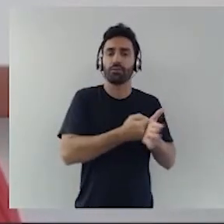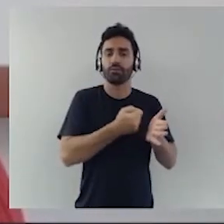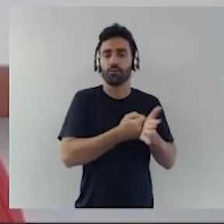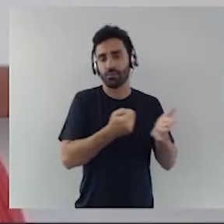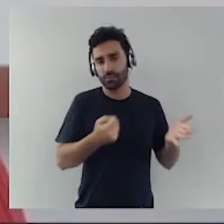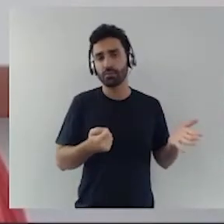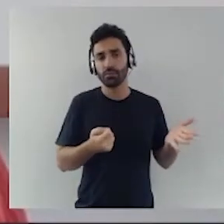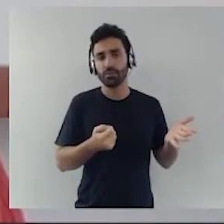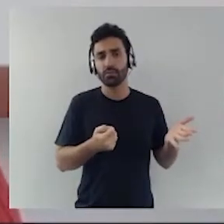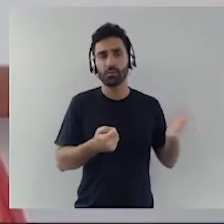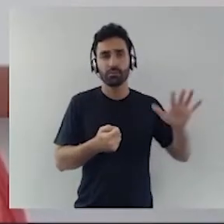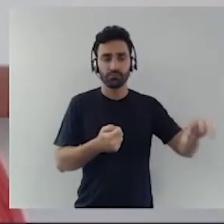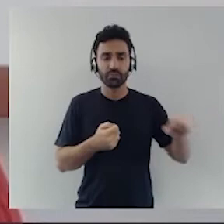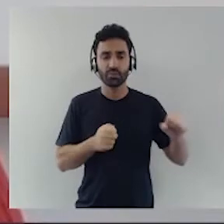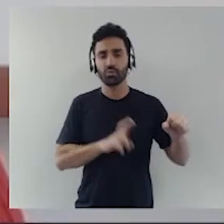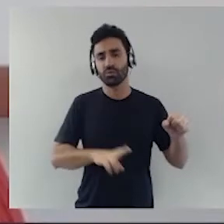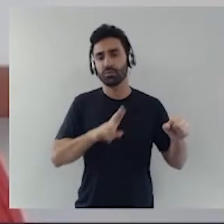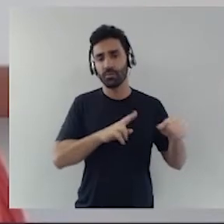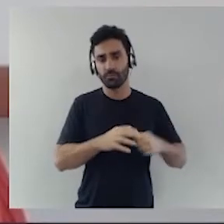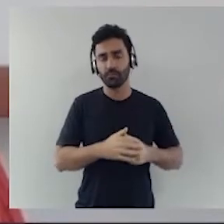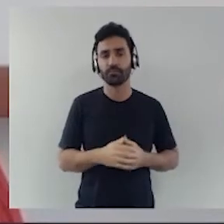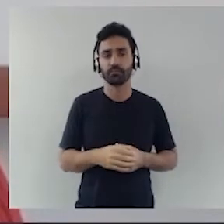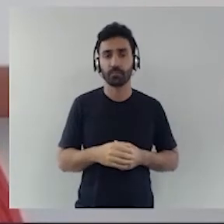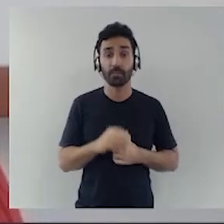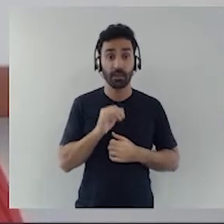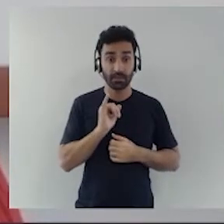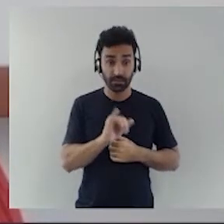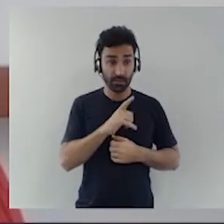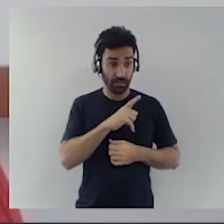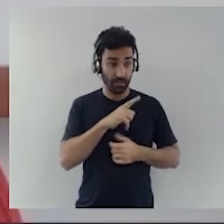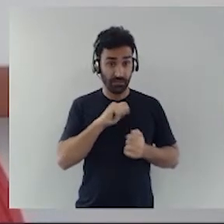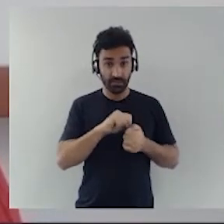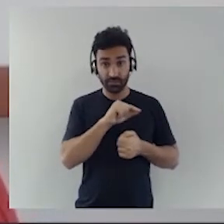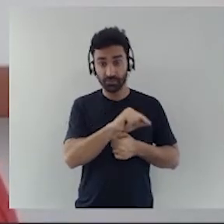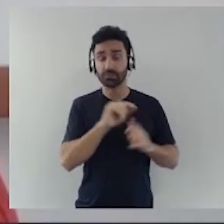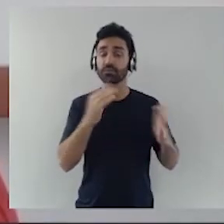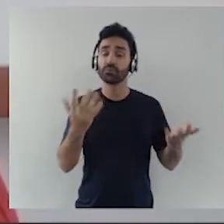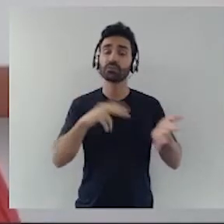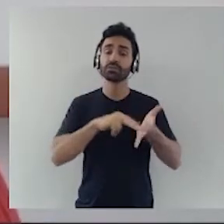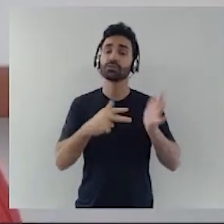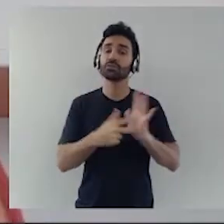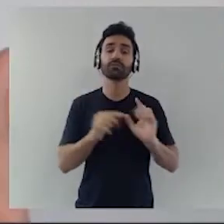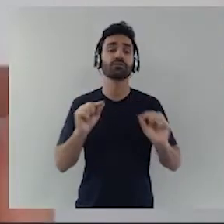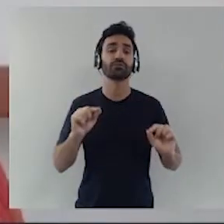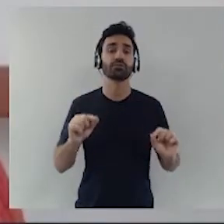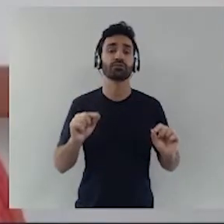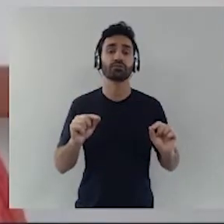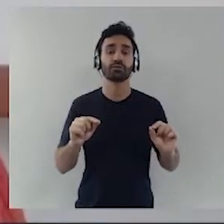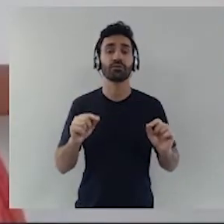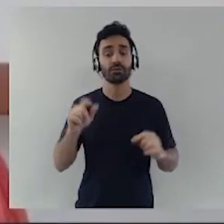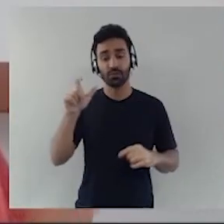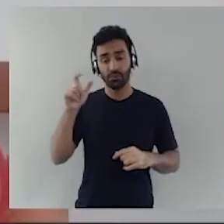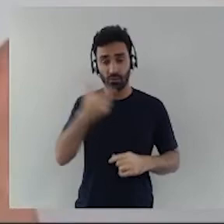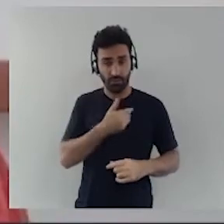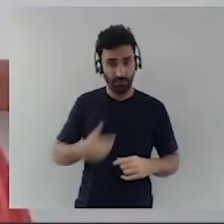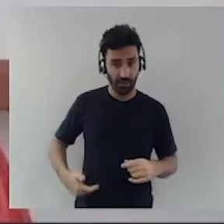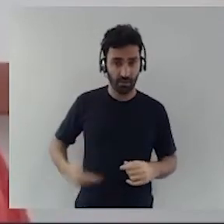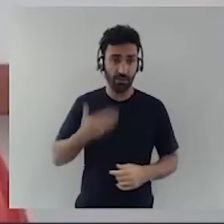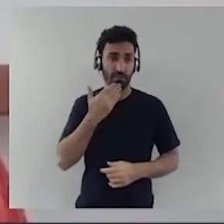para uso próprio quando fizer assim isso significa que caberá ao requisitante